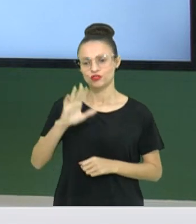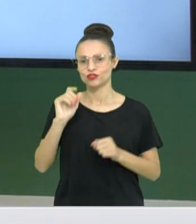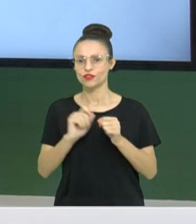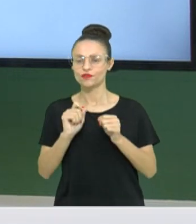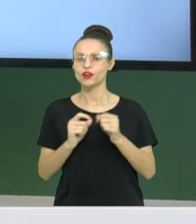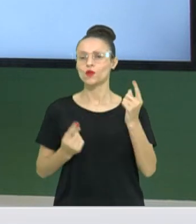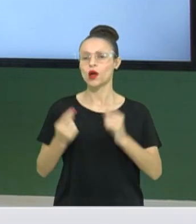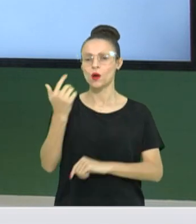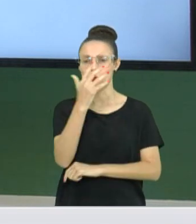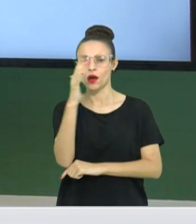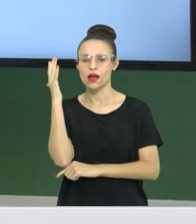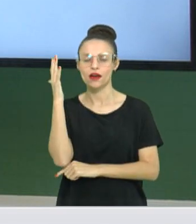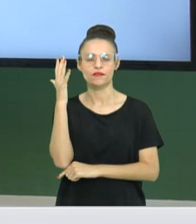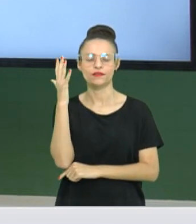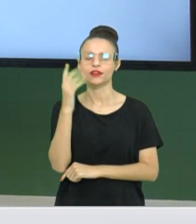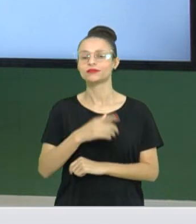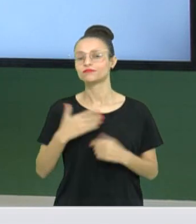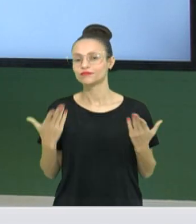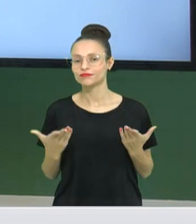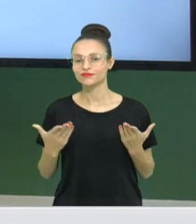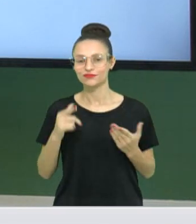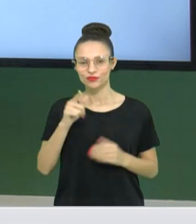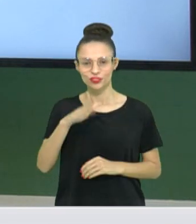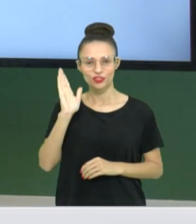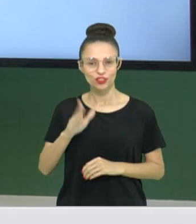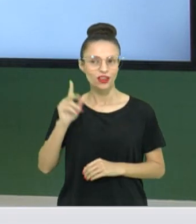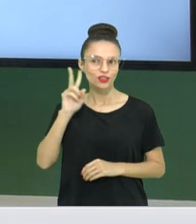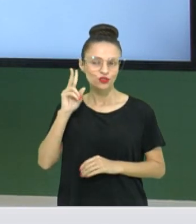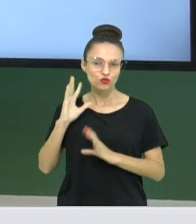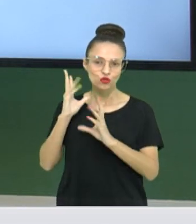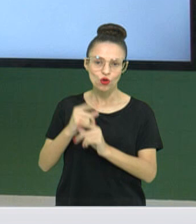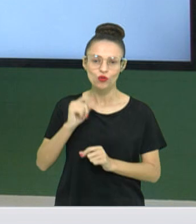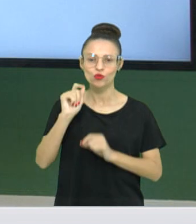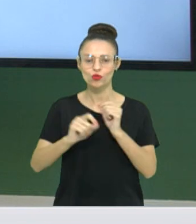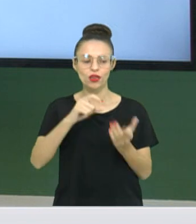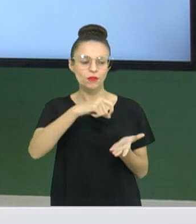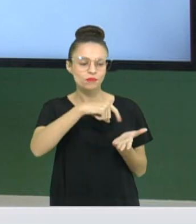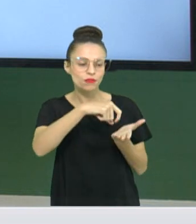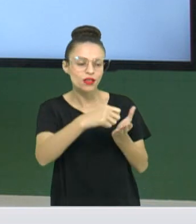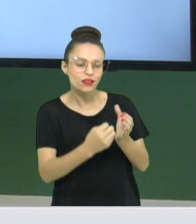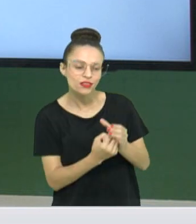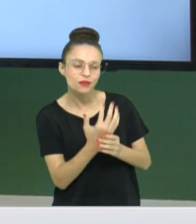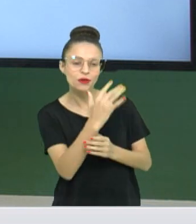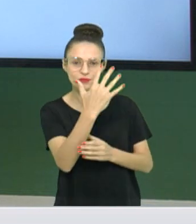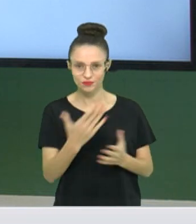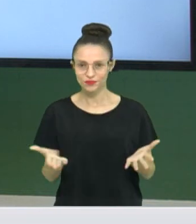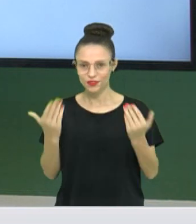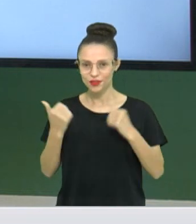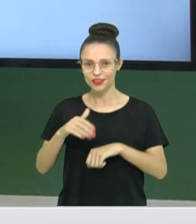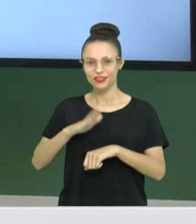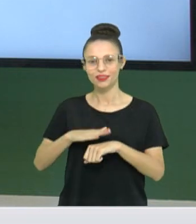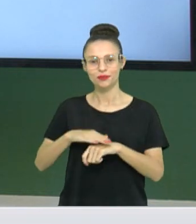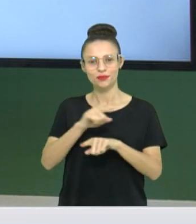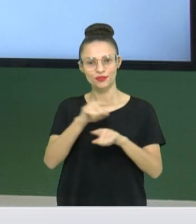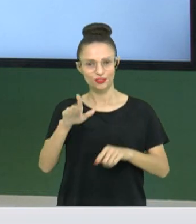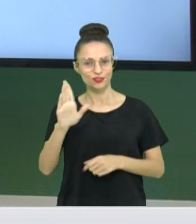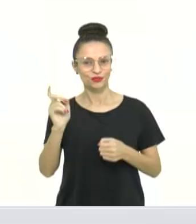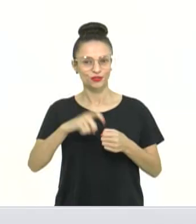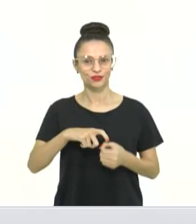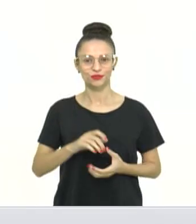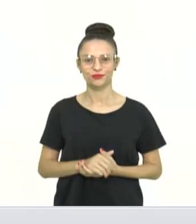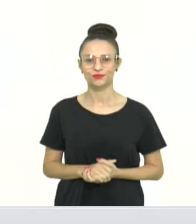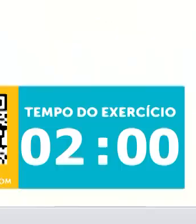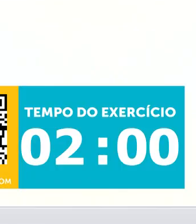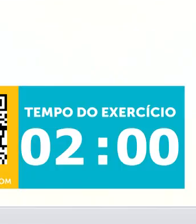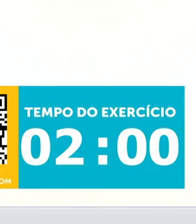qual árvore que fez, enfim, se você tem esse histórico de produção. Vamos lá, um tempinho para você e eu já volto.